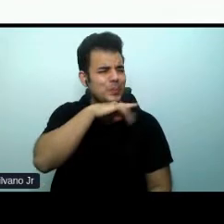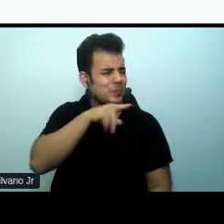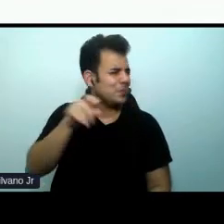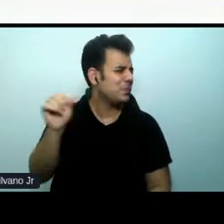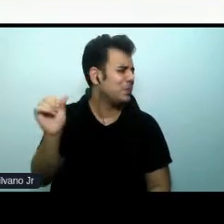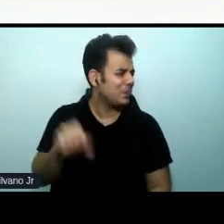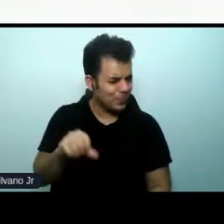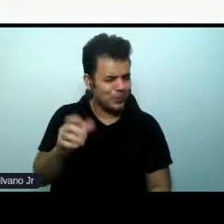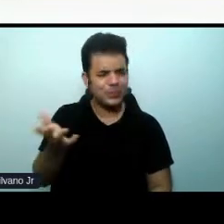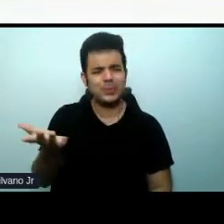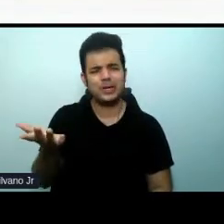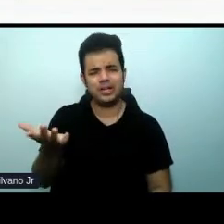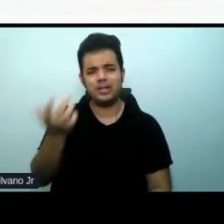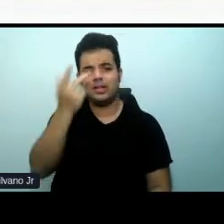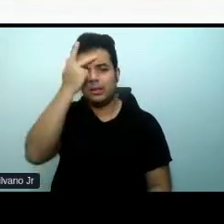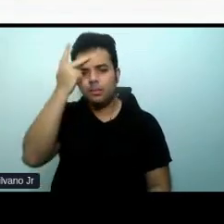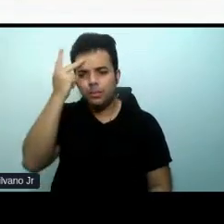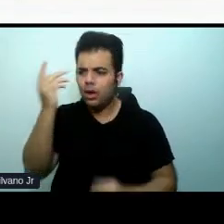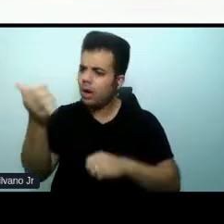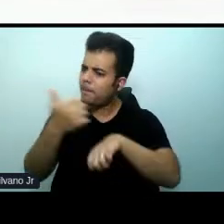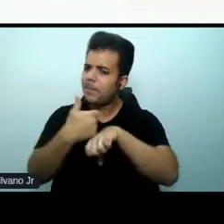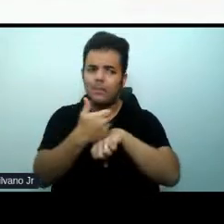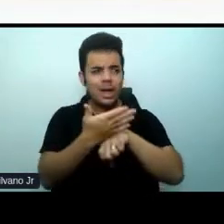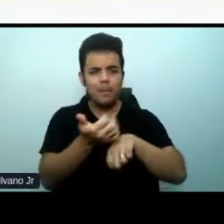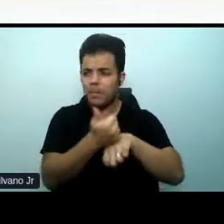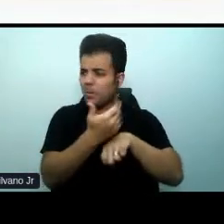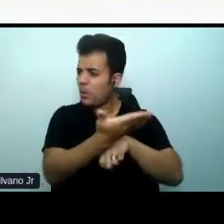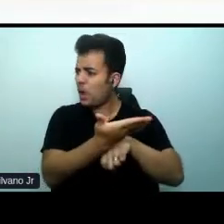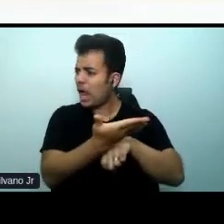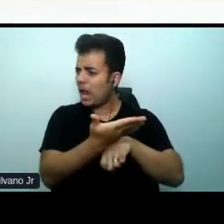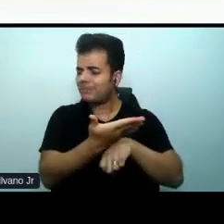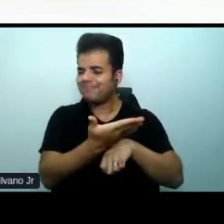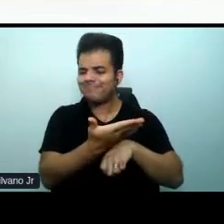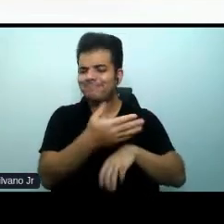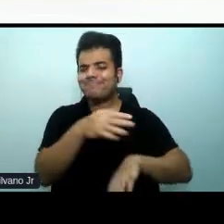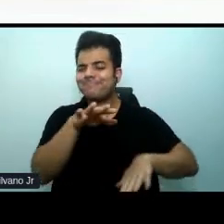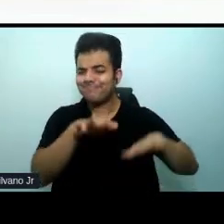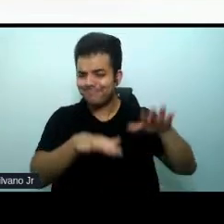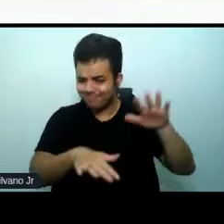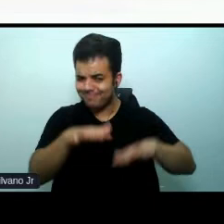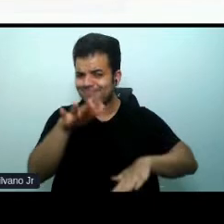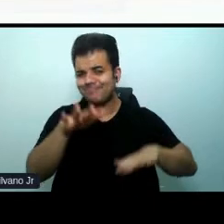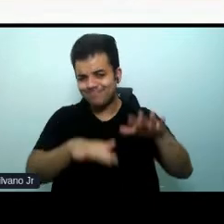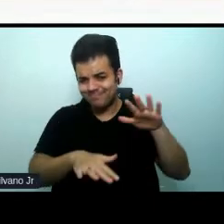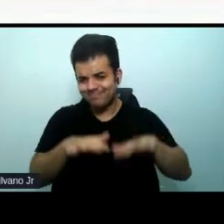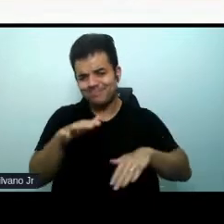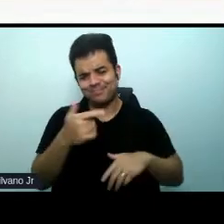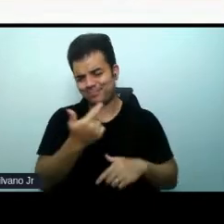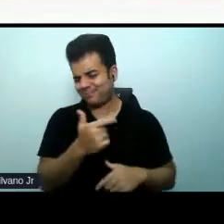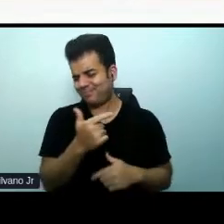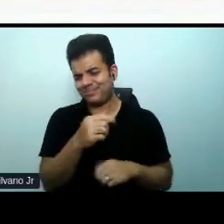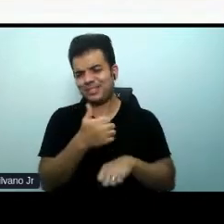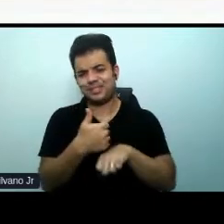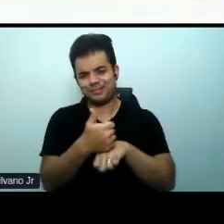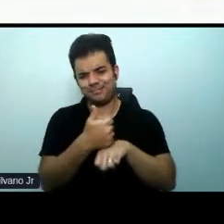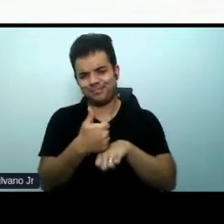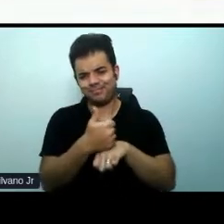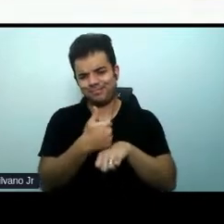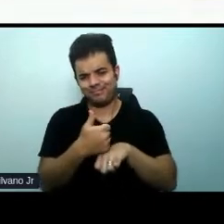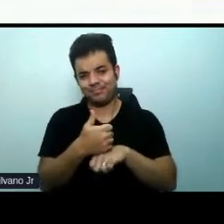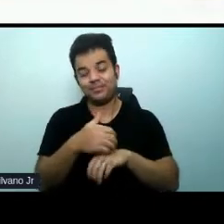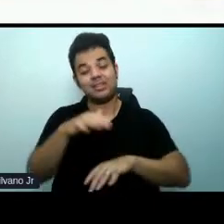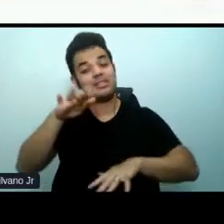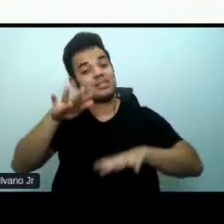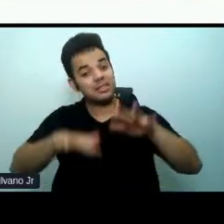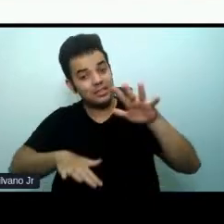pessoal fala que contratou um profissional, mas acho que isso daí não era profissional, né?